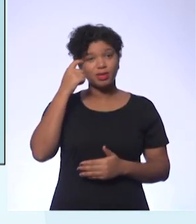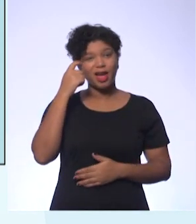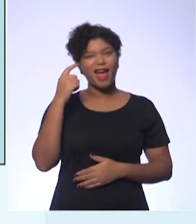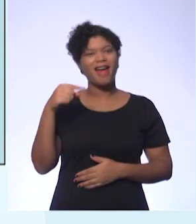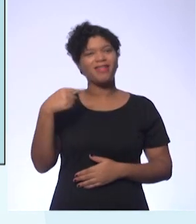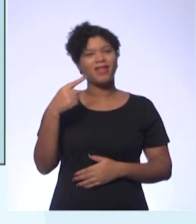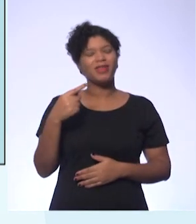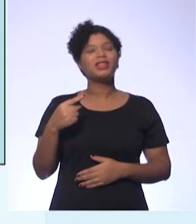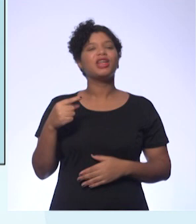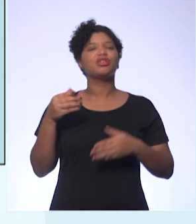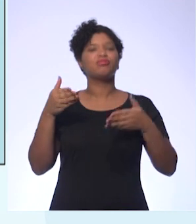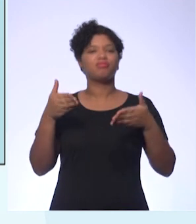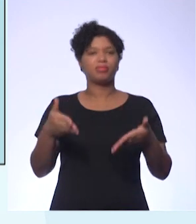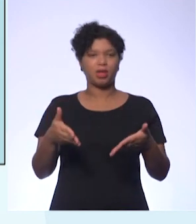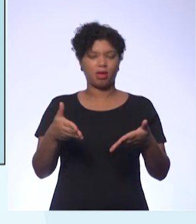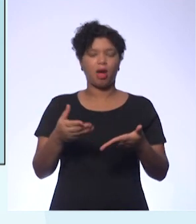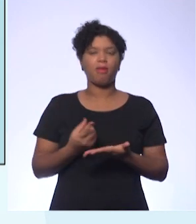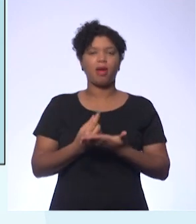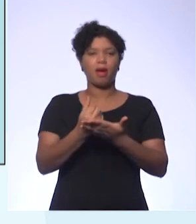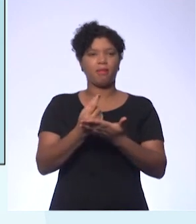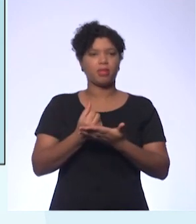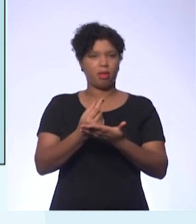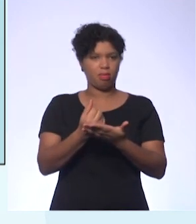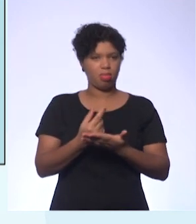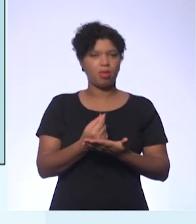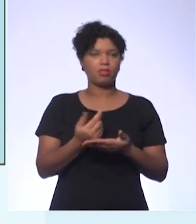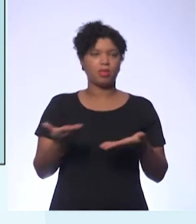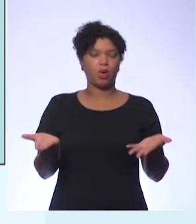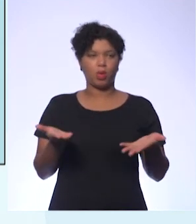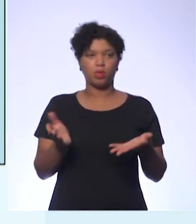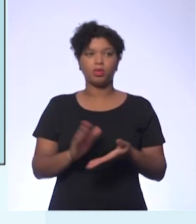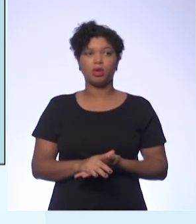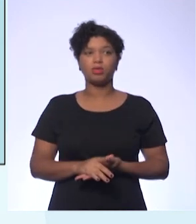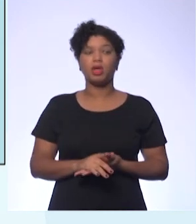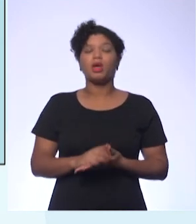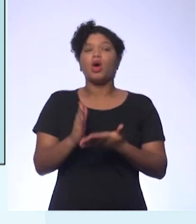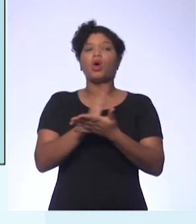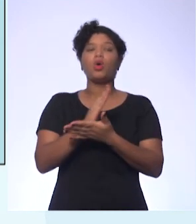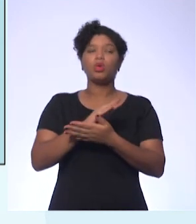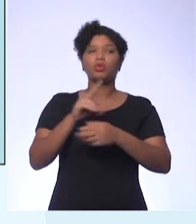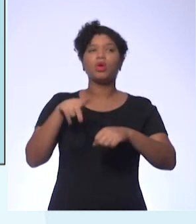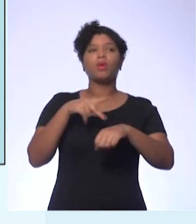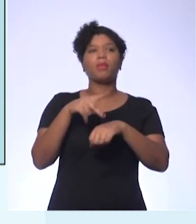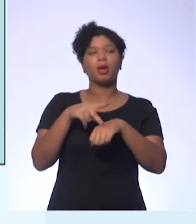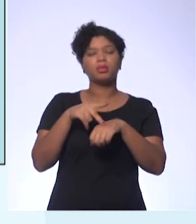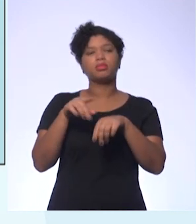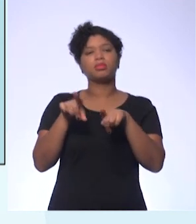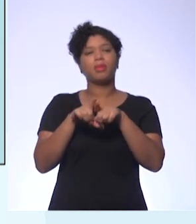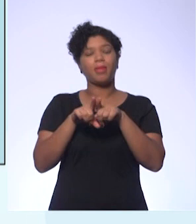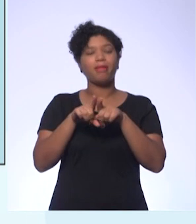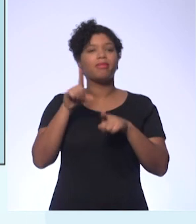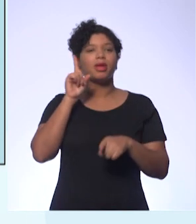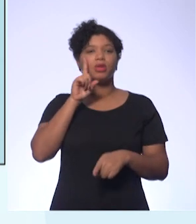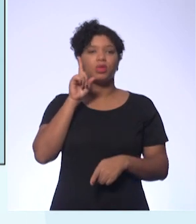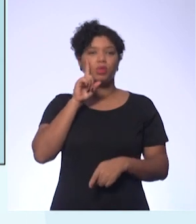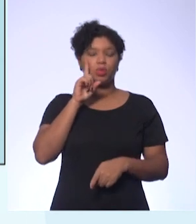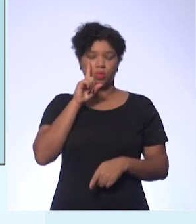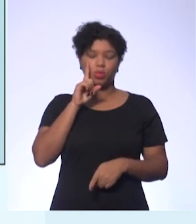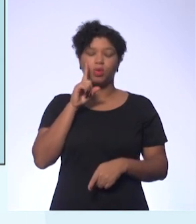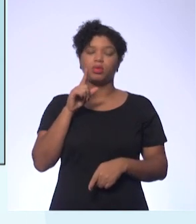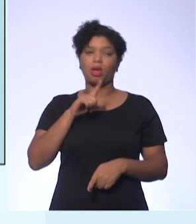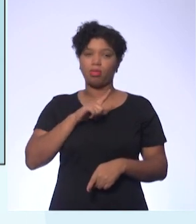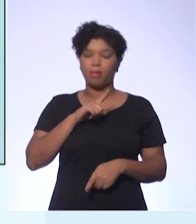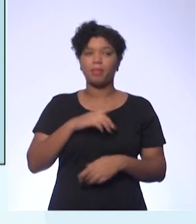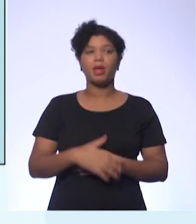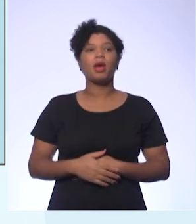capitalismo moderno. Então, participantes da Revolução Industrial, Europa Ocidental e Estados Unidos, a princípio.